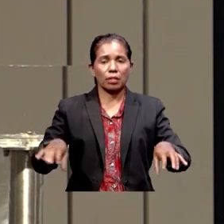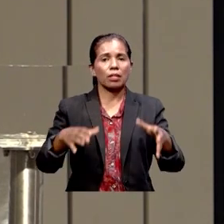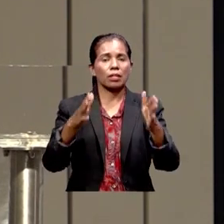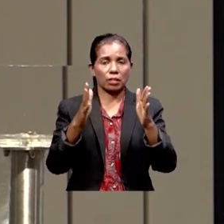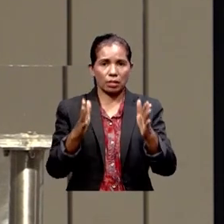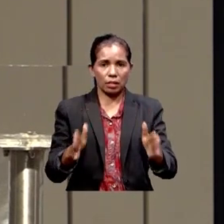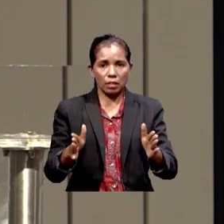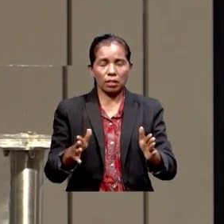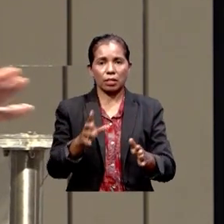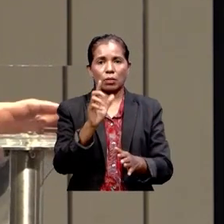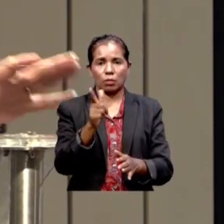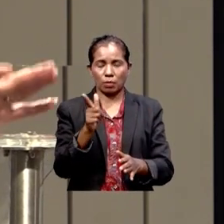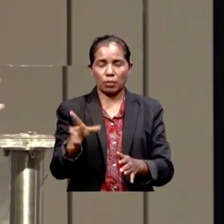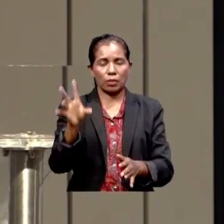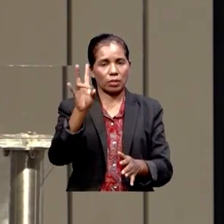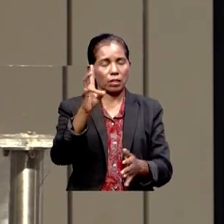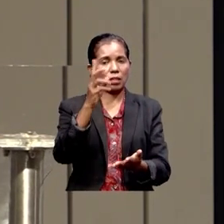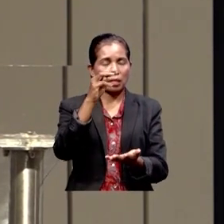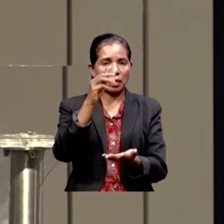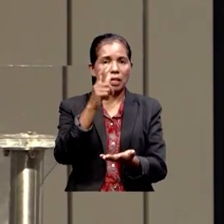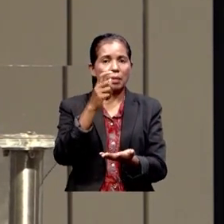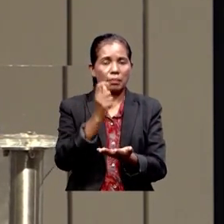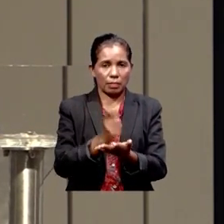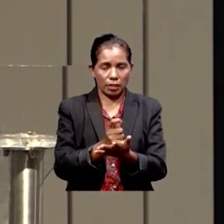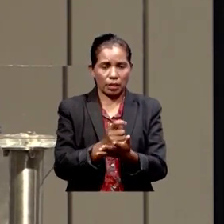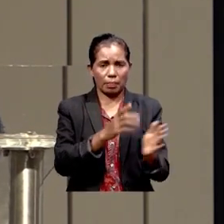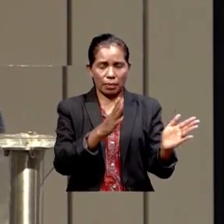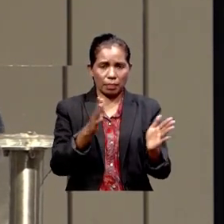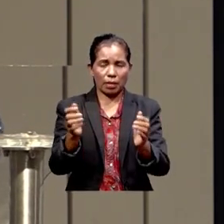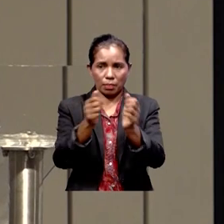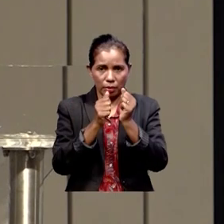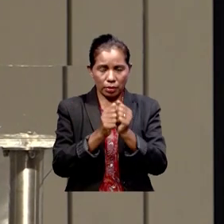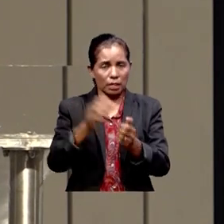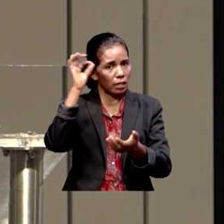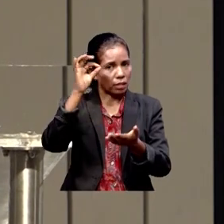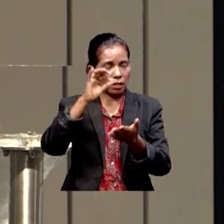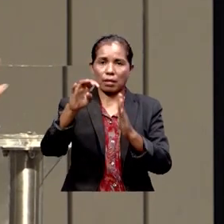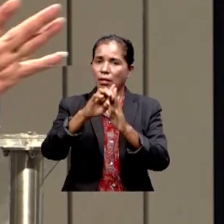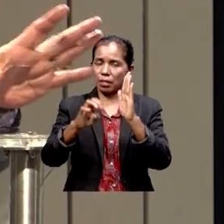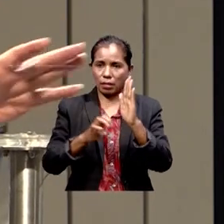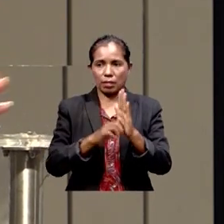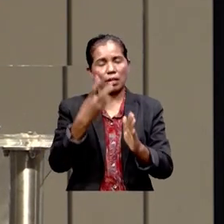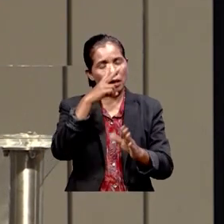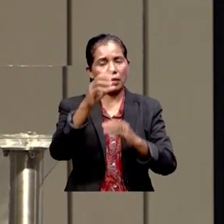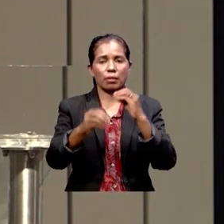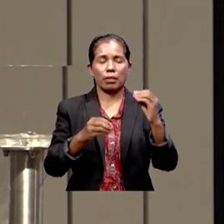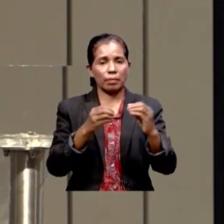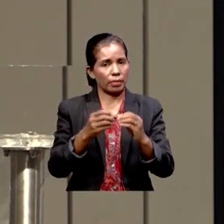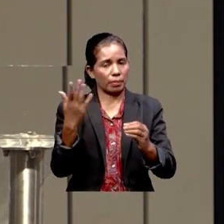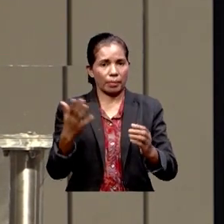mil. Prepara a moto o secretário de Estado para atuar em assunto